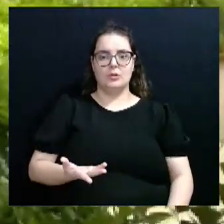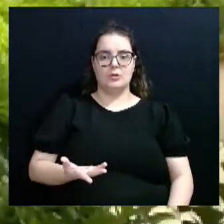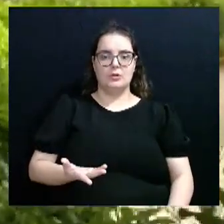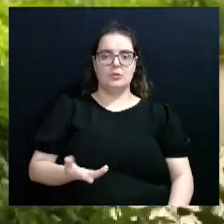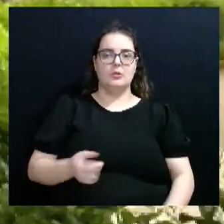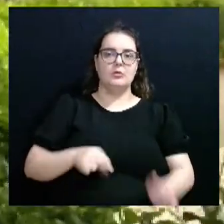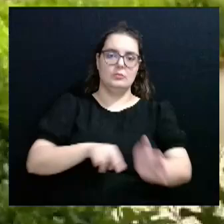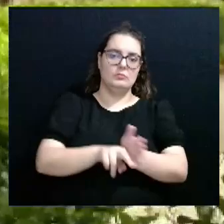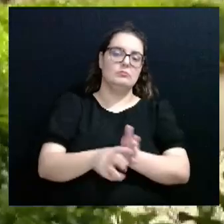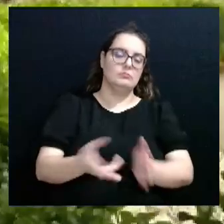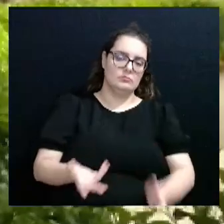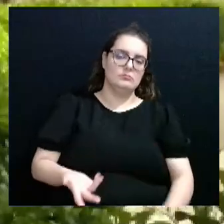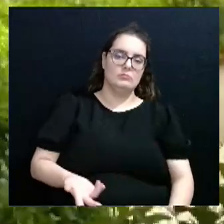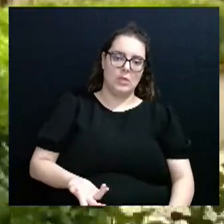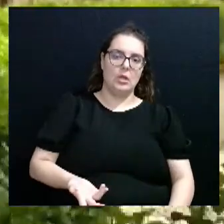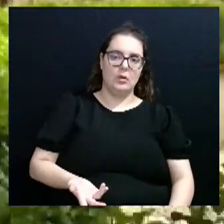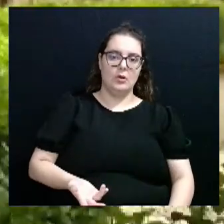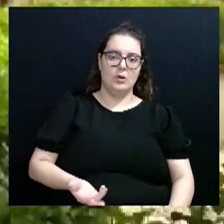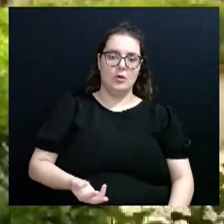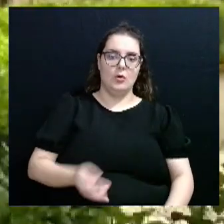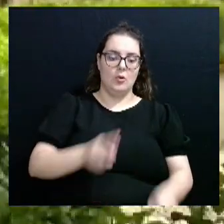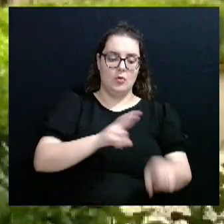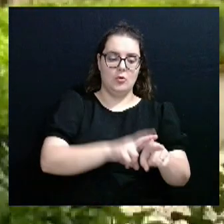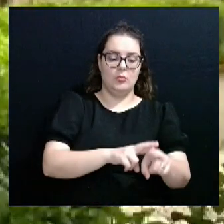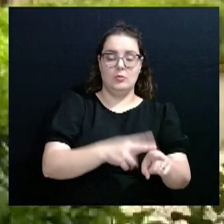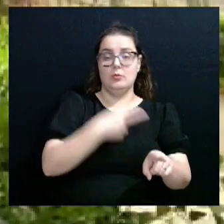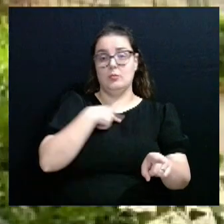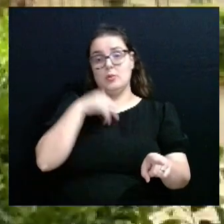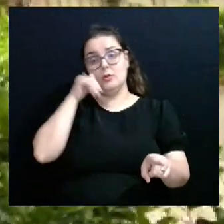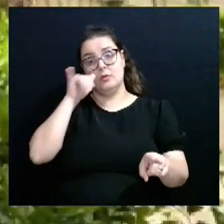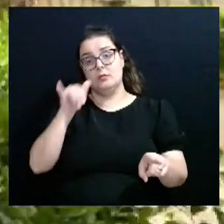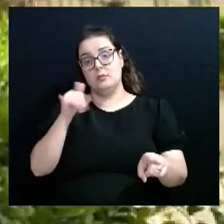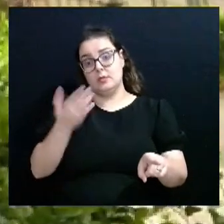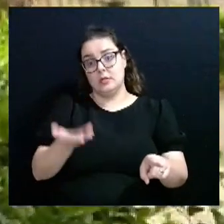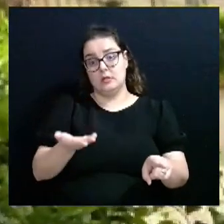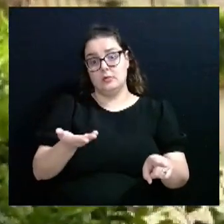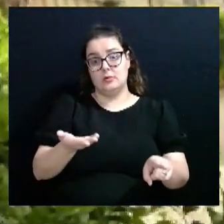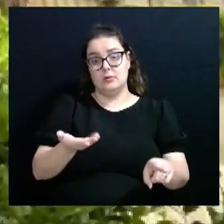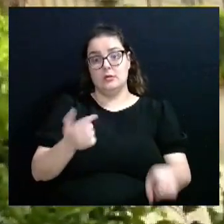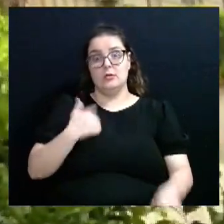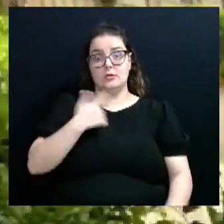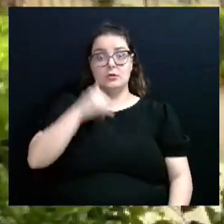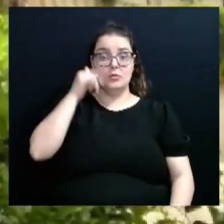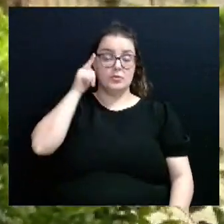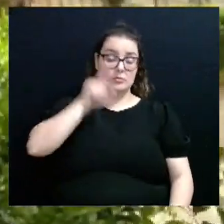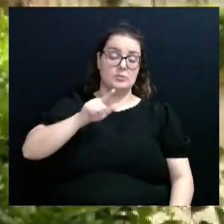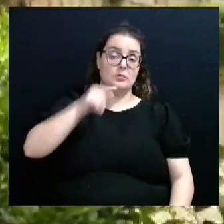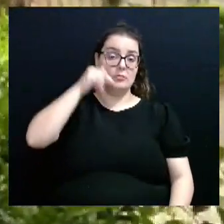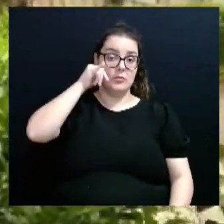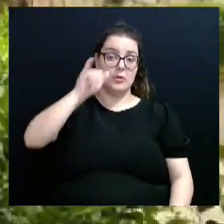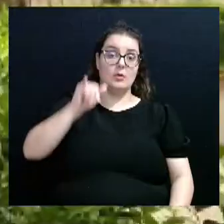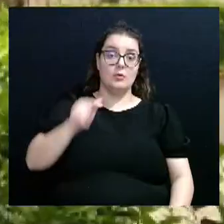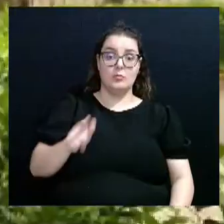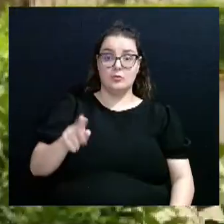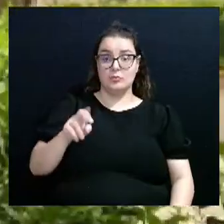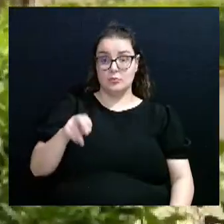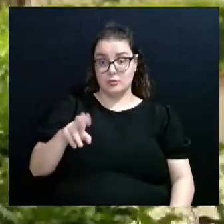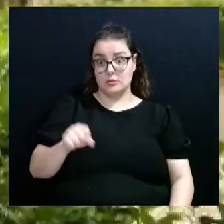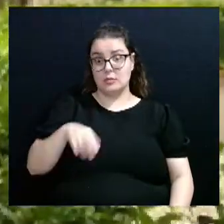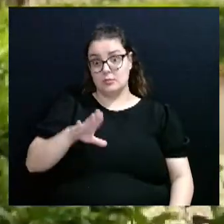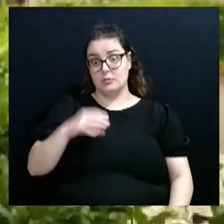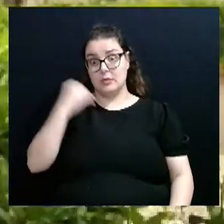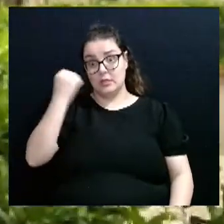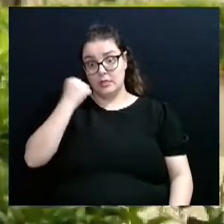câncer de próstata ele não pode ser prevenido. Consegue prevenir os graus mais avançados, as doenças